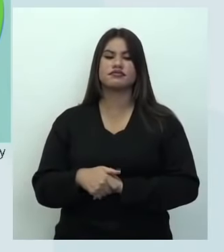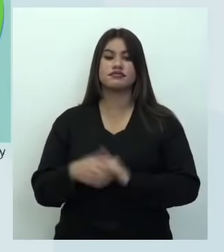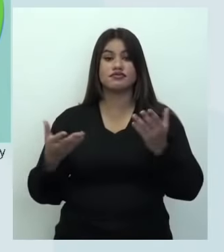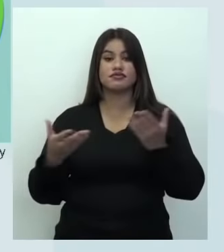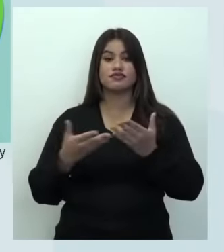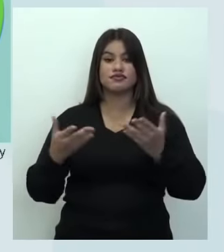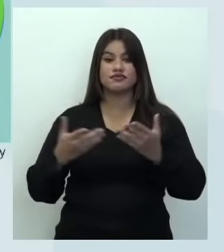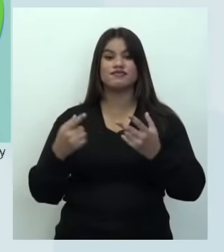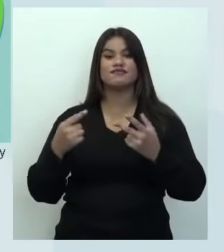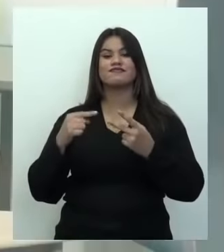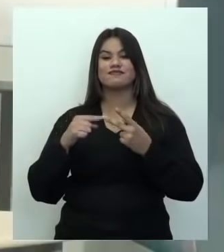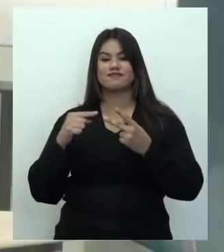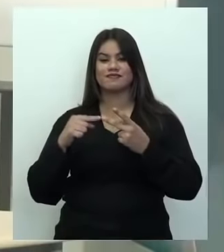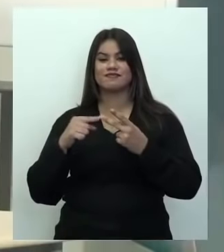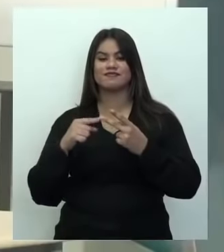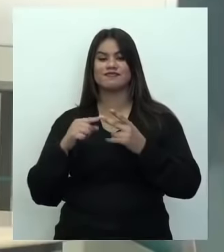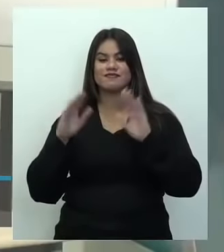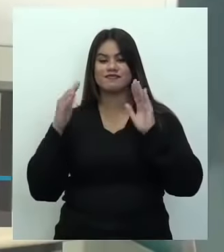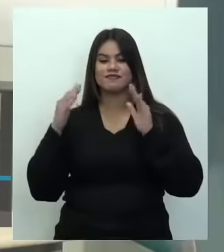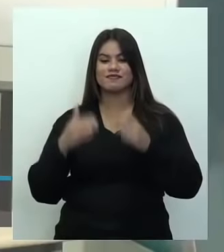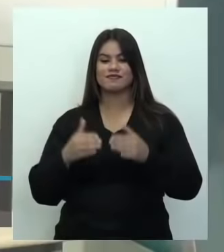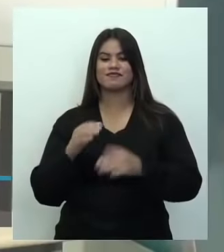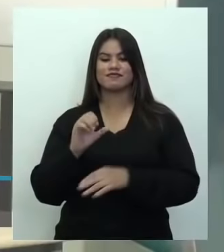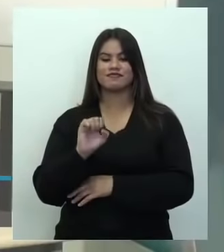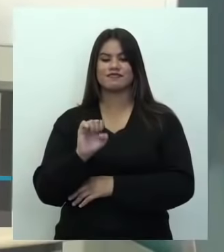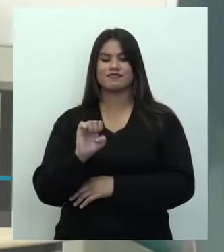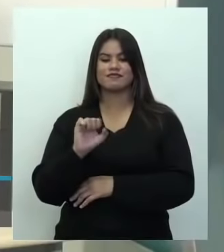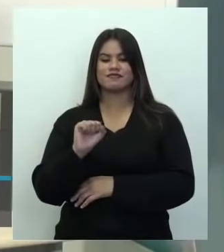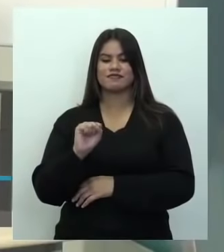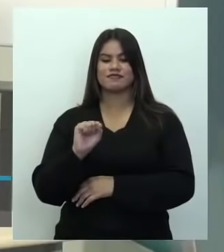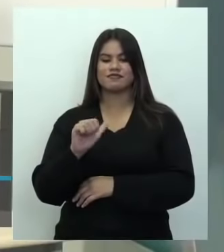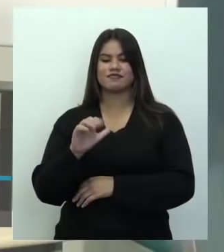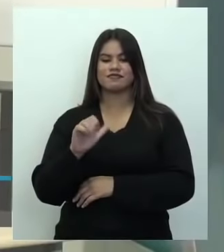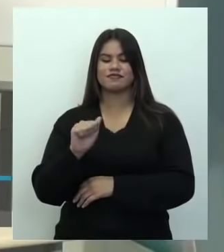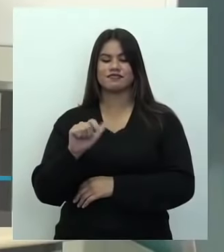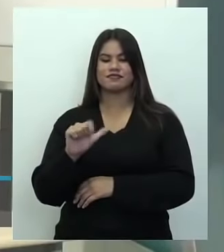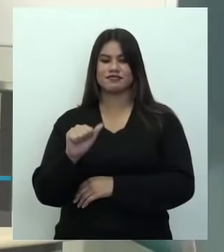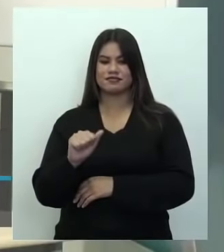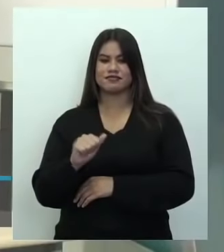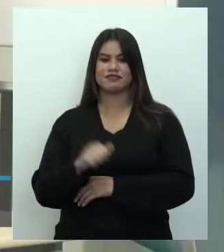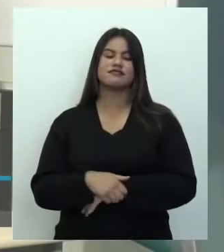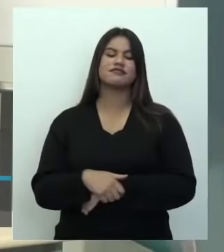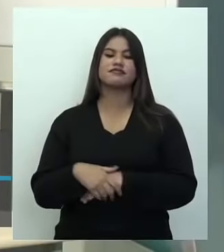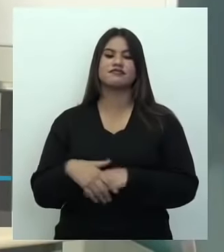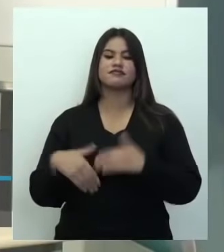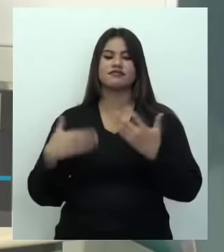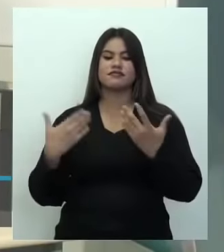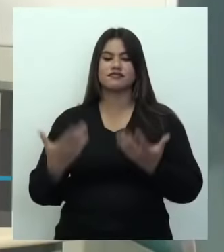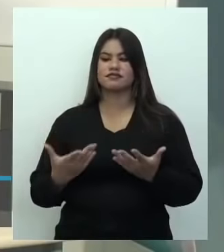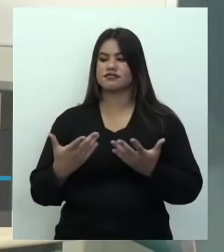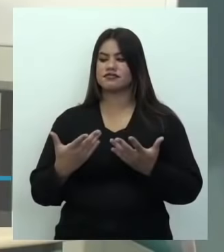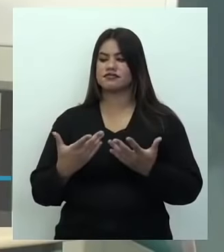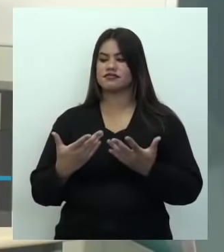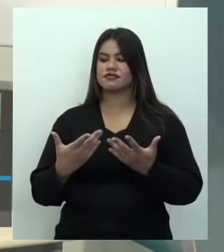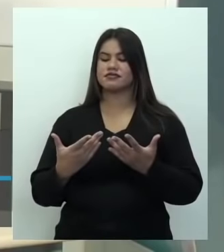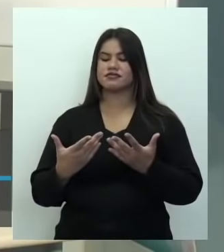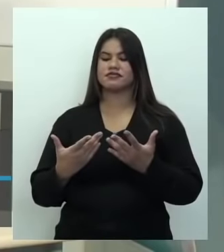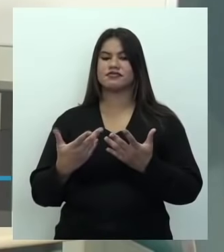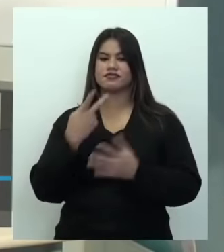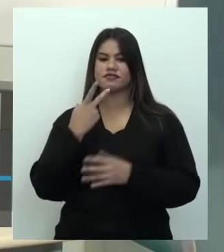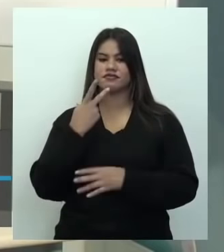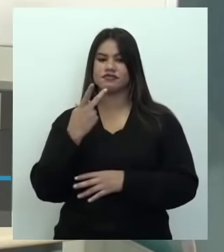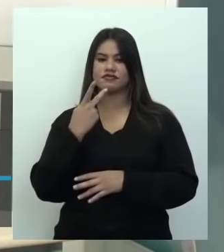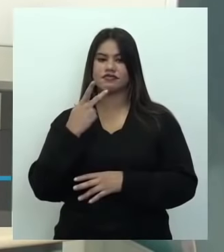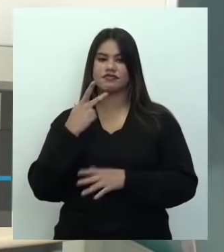vamos trabalhar com a escala, né? Então, quando a gente fala em elementos do mapa, né, hoje nós